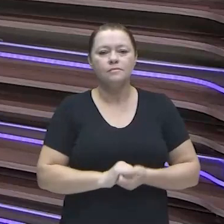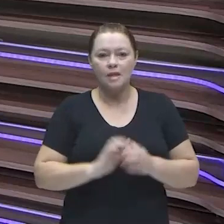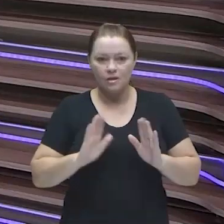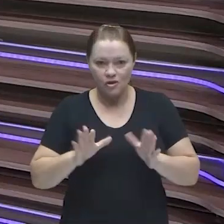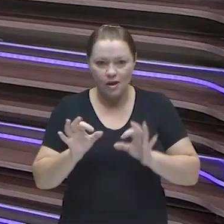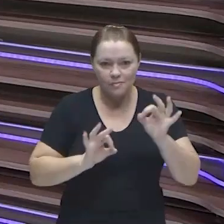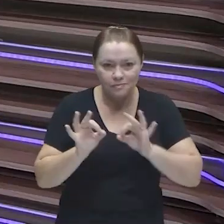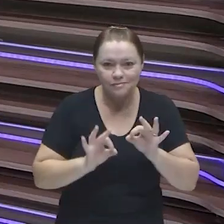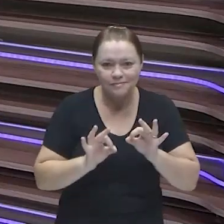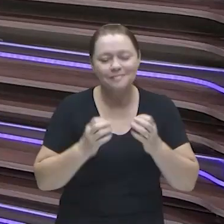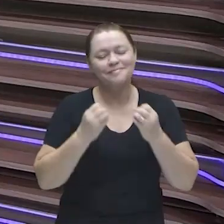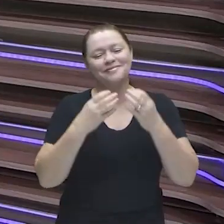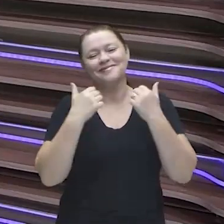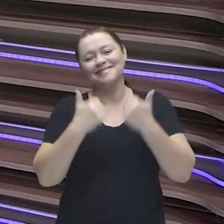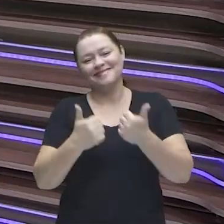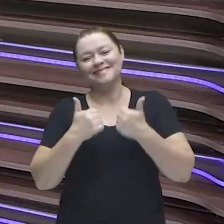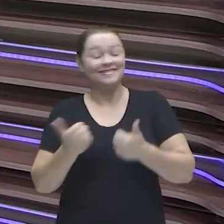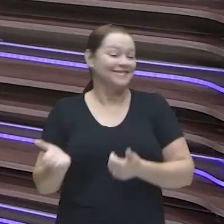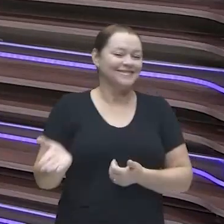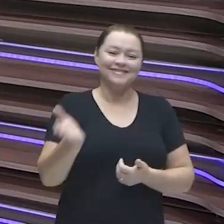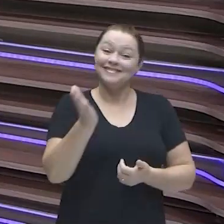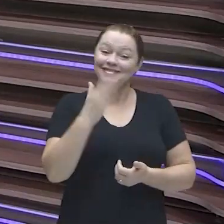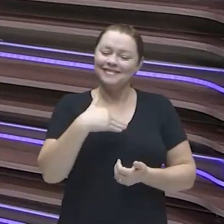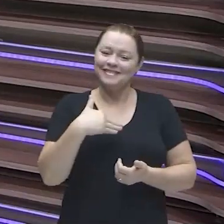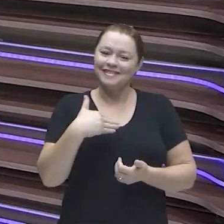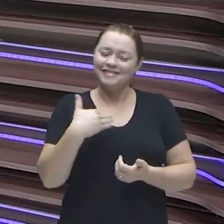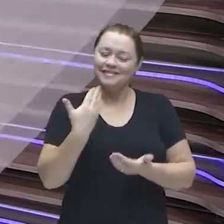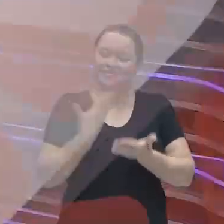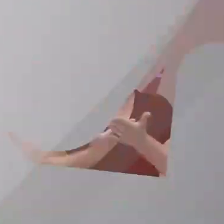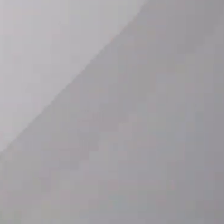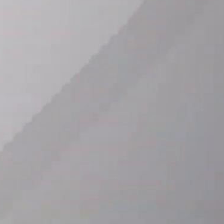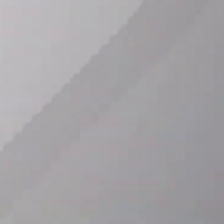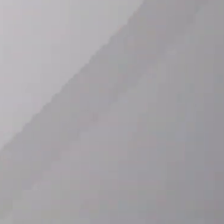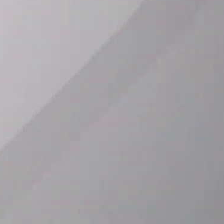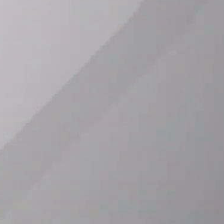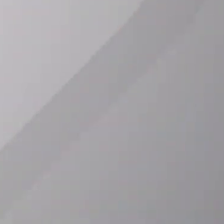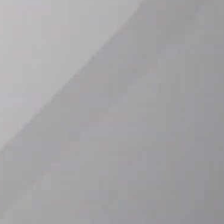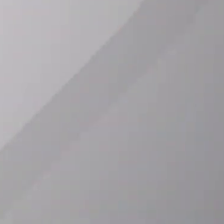Preparados? Que bom! Então vamos lá à nossa hora de estudar.